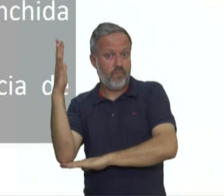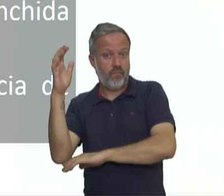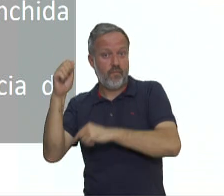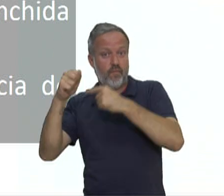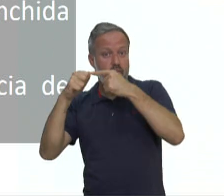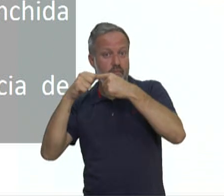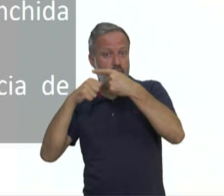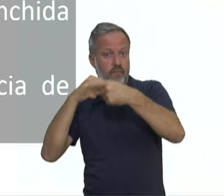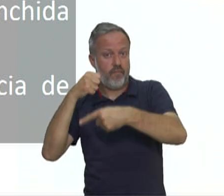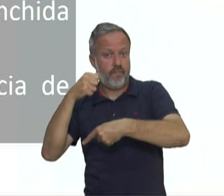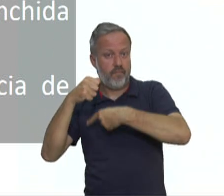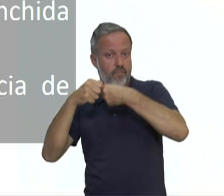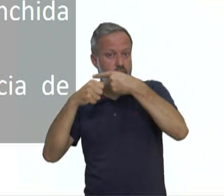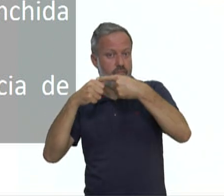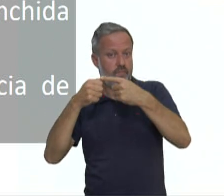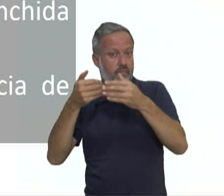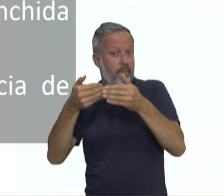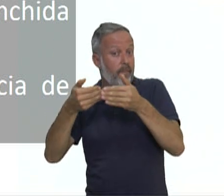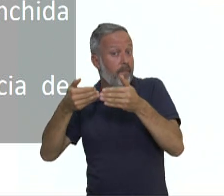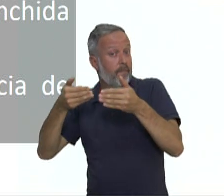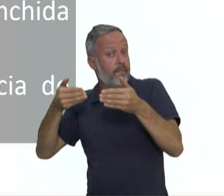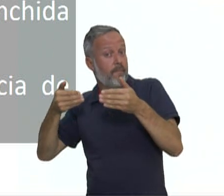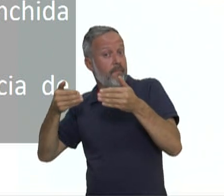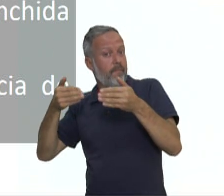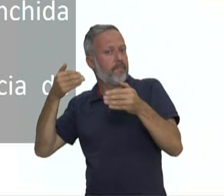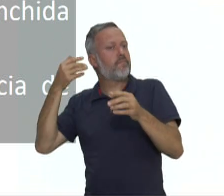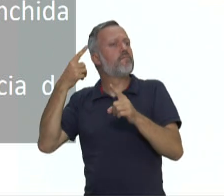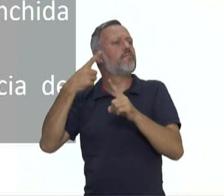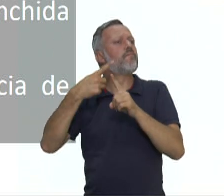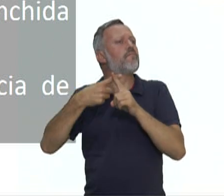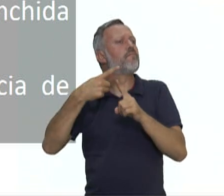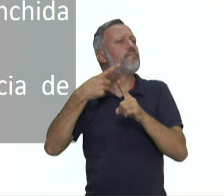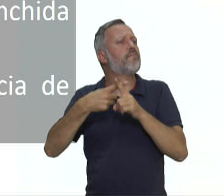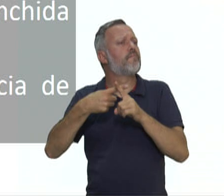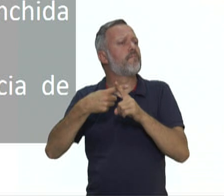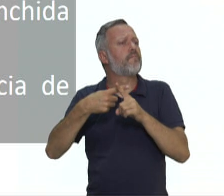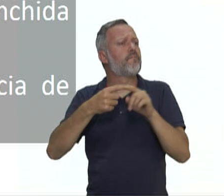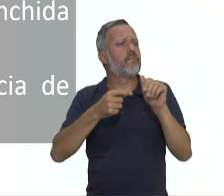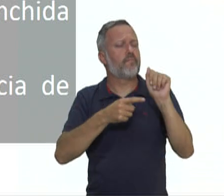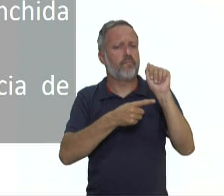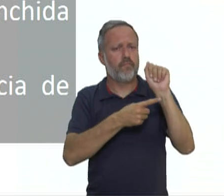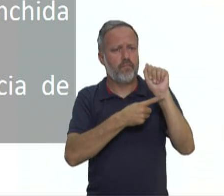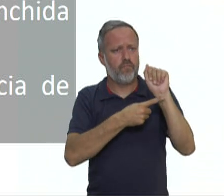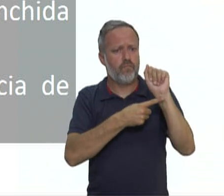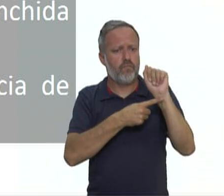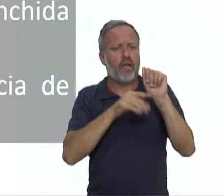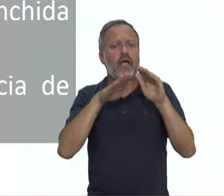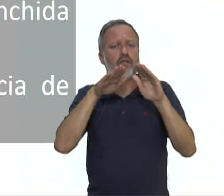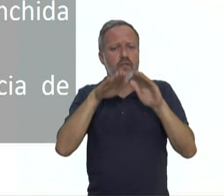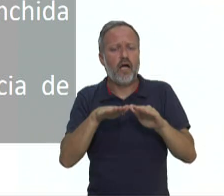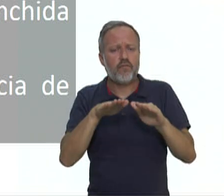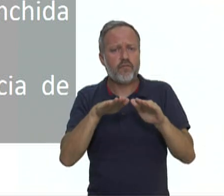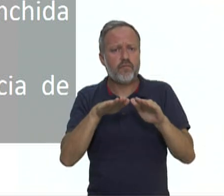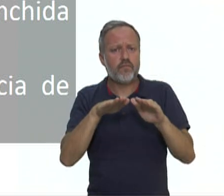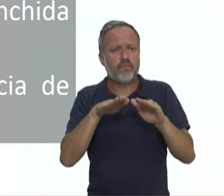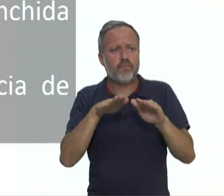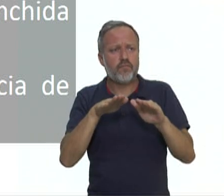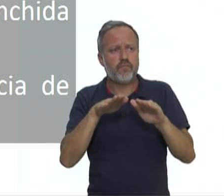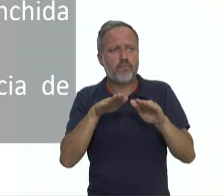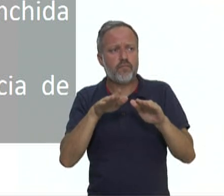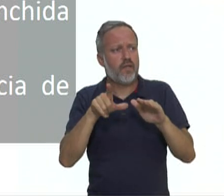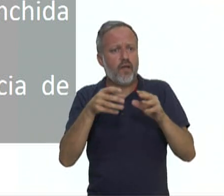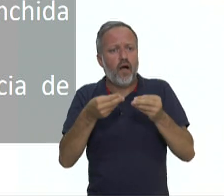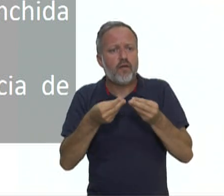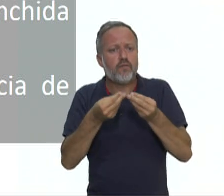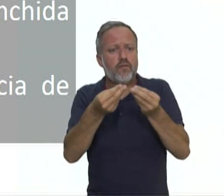átomos isolados. E isso ocorre por quê? Letra A. São muito estáveis na forma isolada e não possuem tendência de